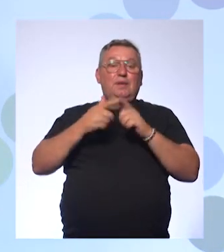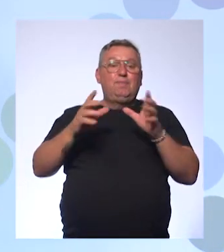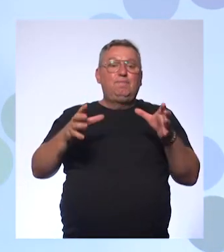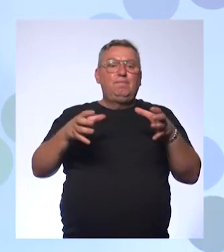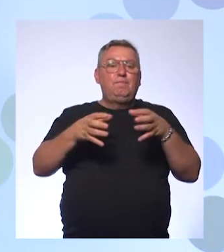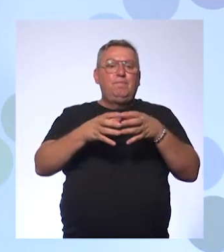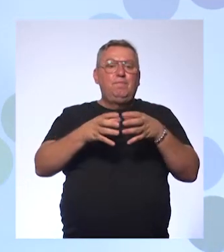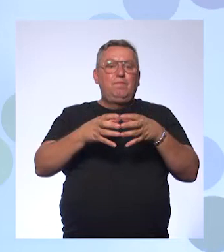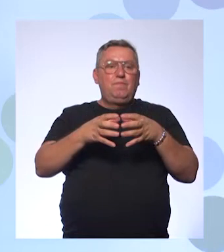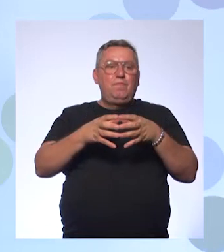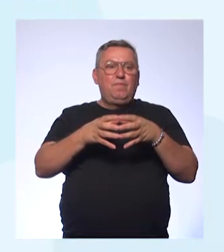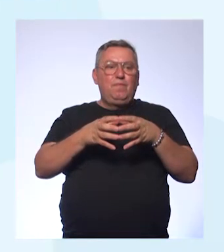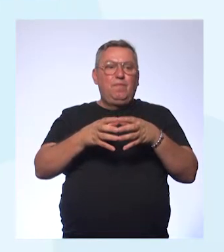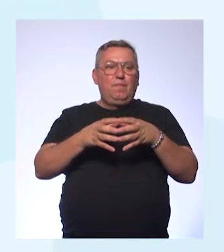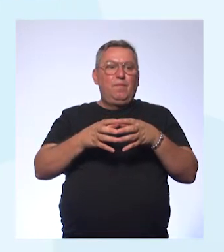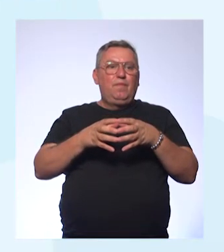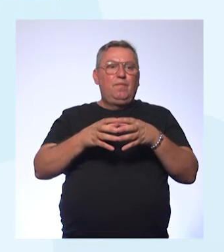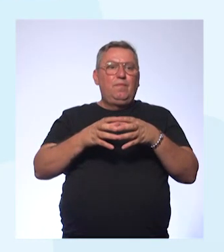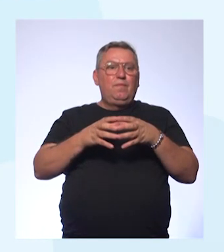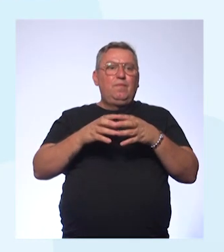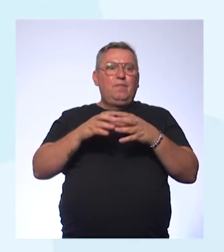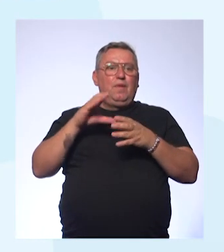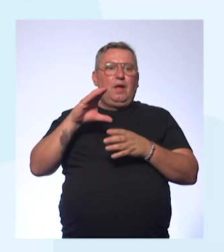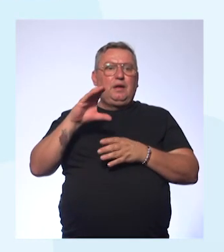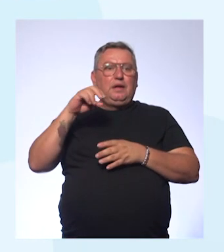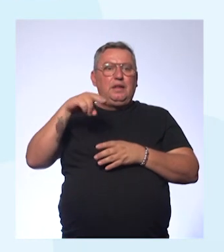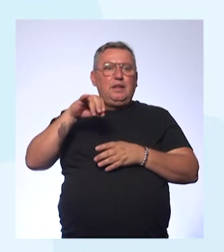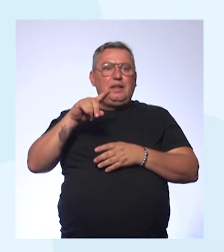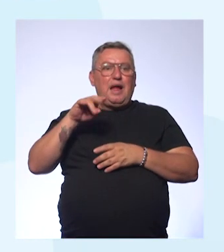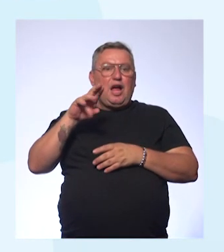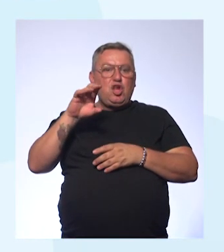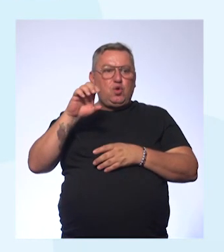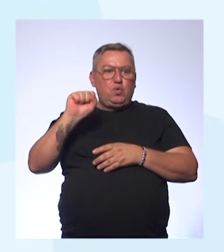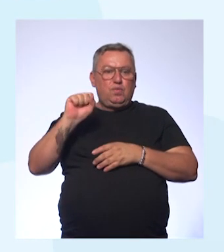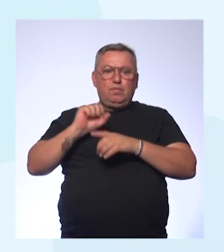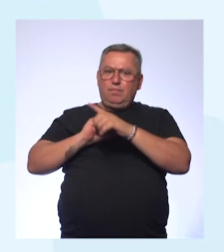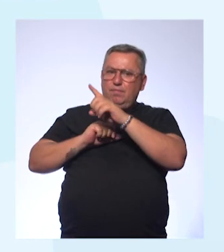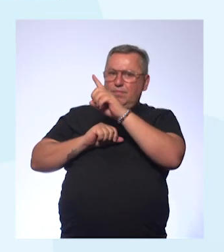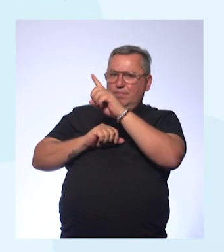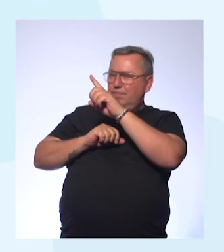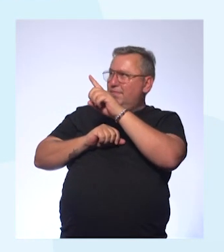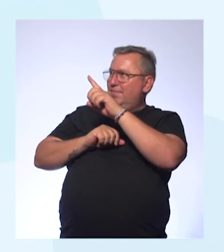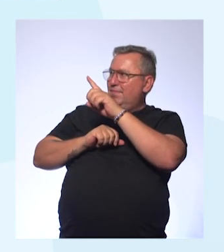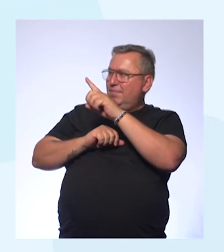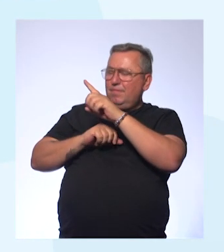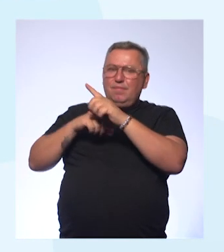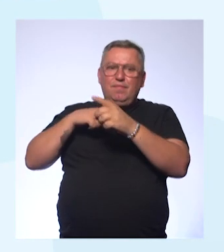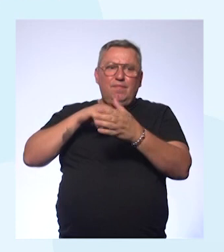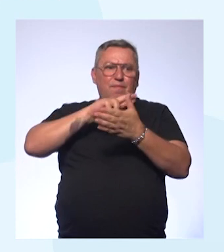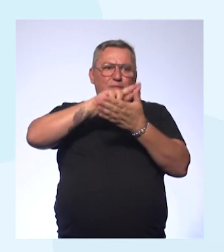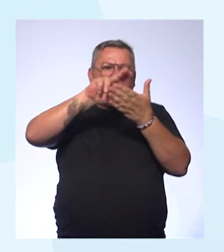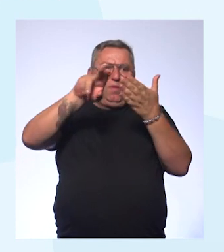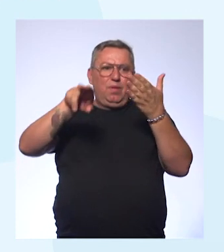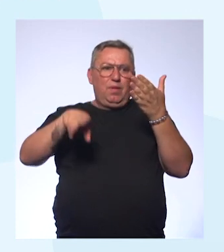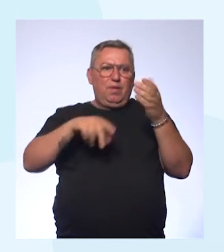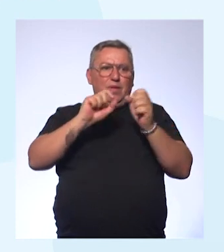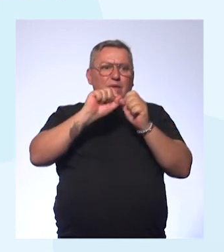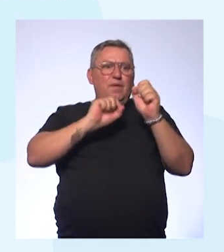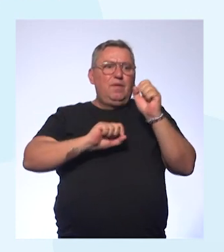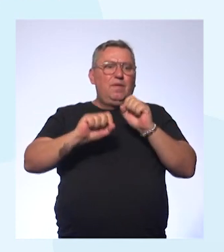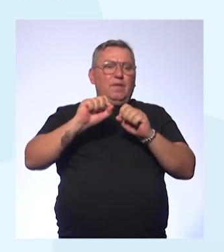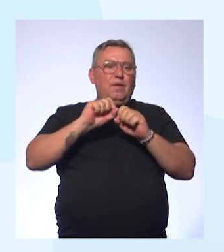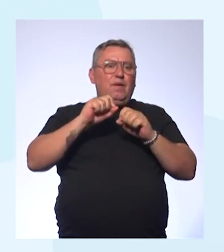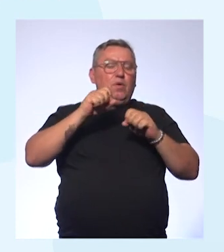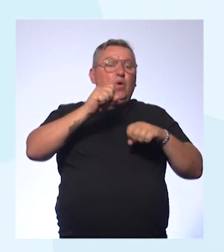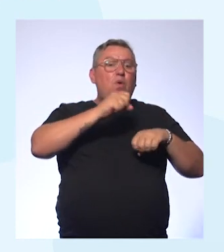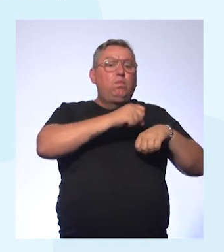grupo aí dos quinidários, tá? Então, é um filo formado bem diverso, né, por caravelas, aquelas